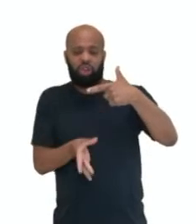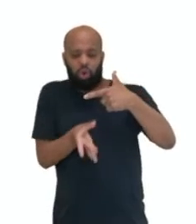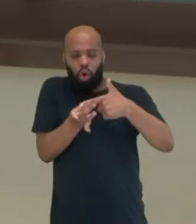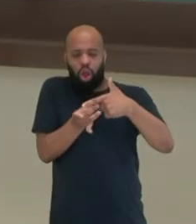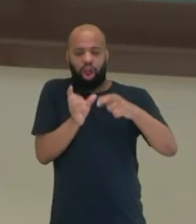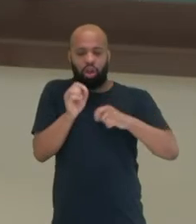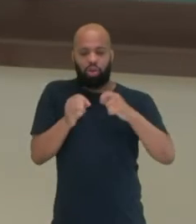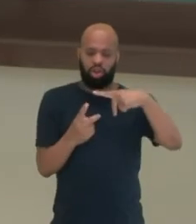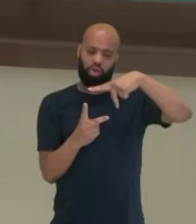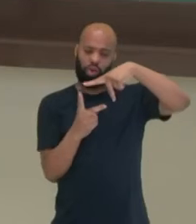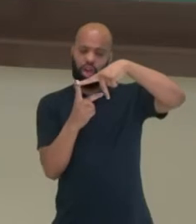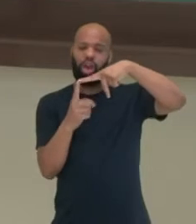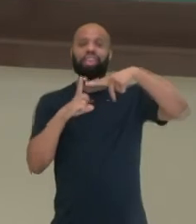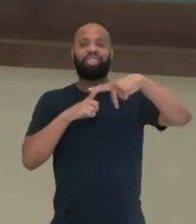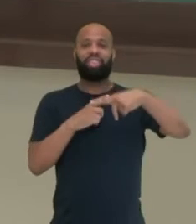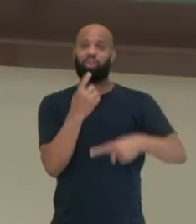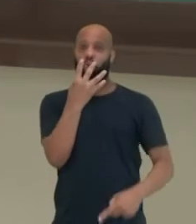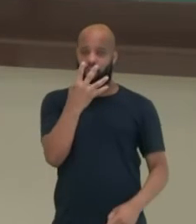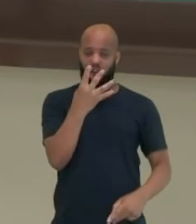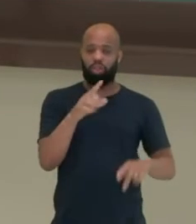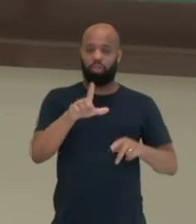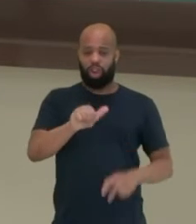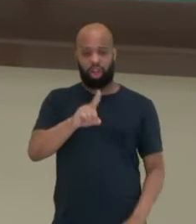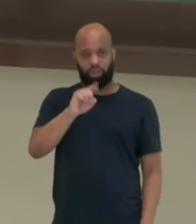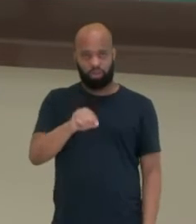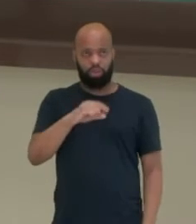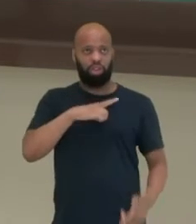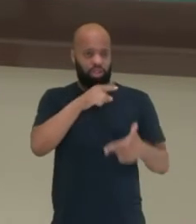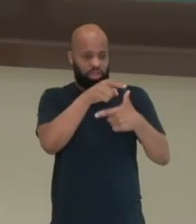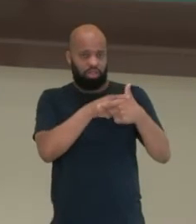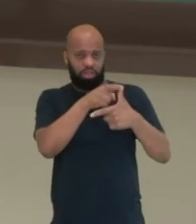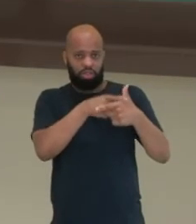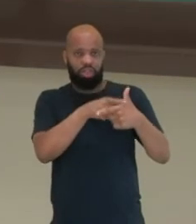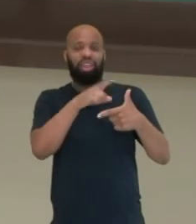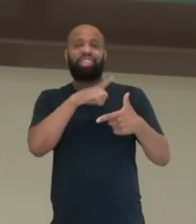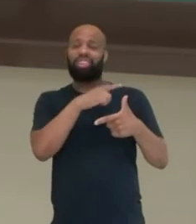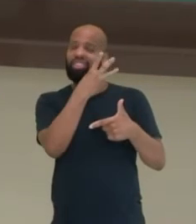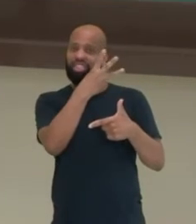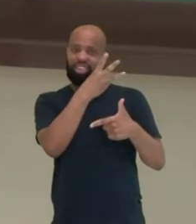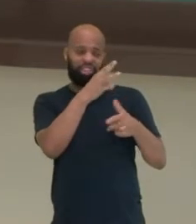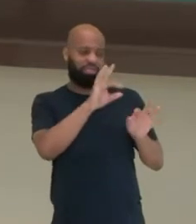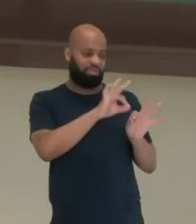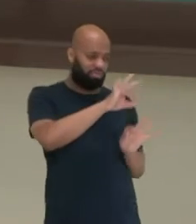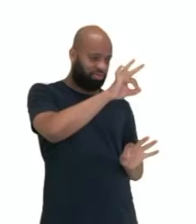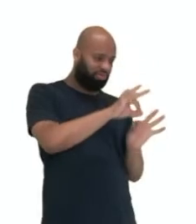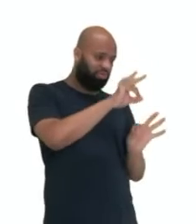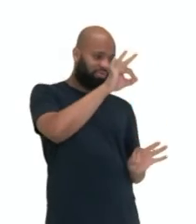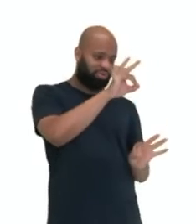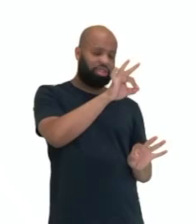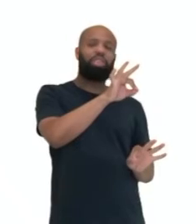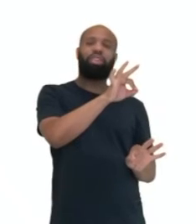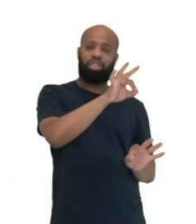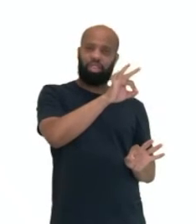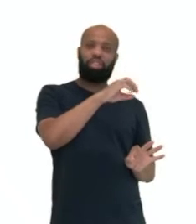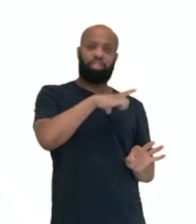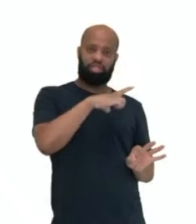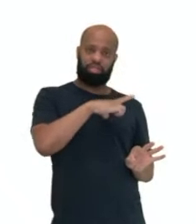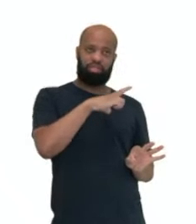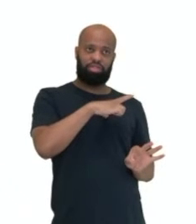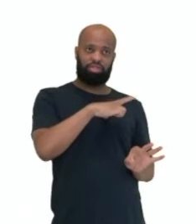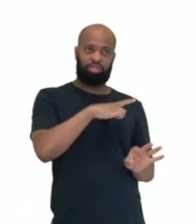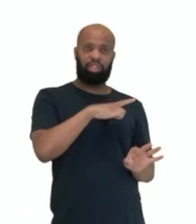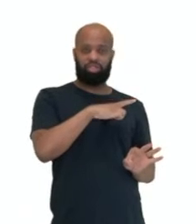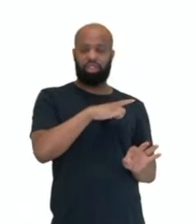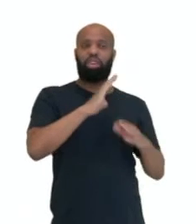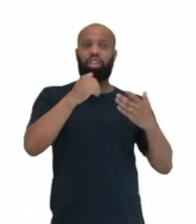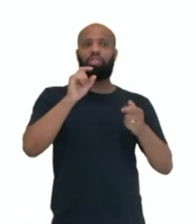cateto mede 3. Então, um quadrado do lado 3. Esse quadrado aqui tem 9 unidades de área. Quantos quadradinhos ali, ó? 3 por 3,